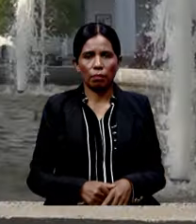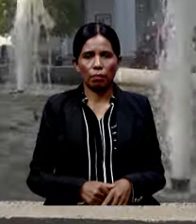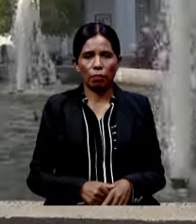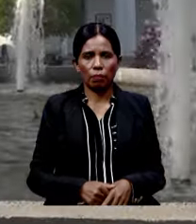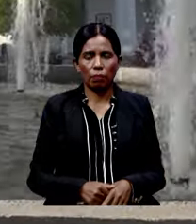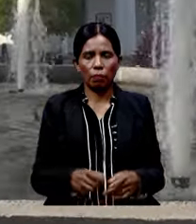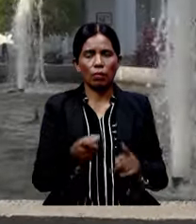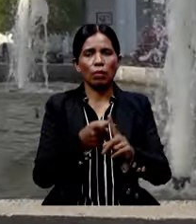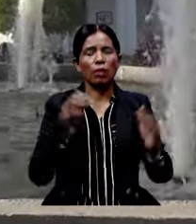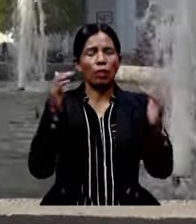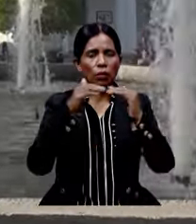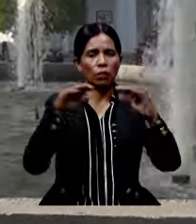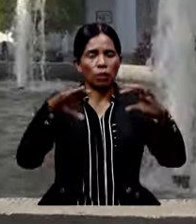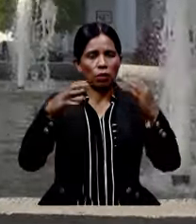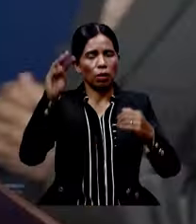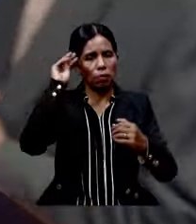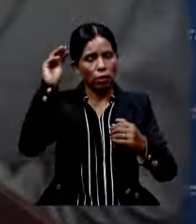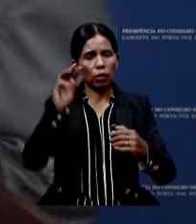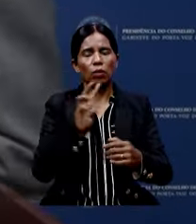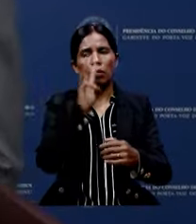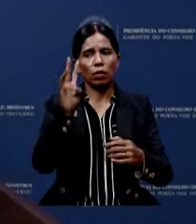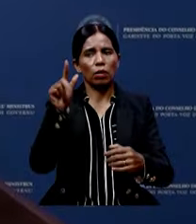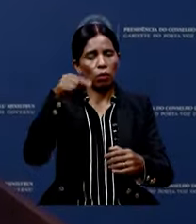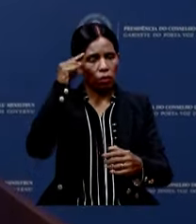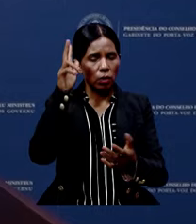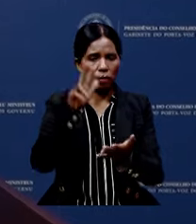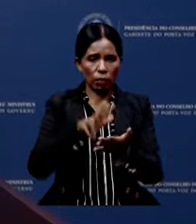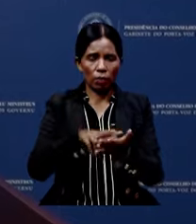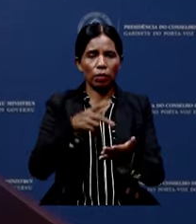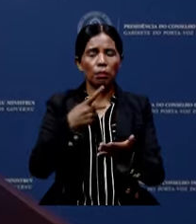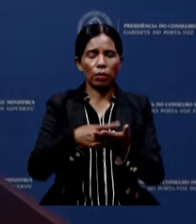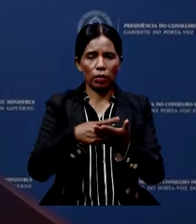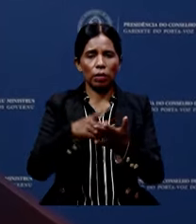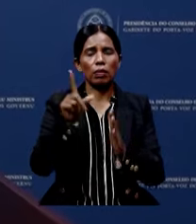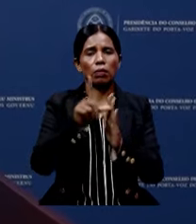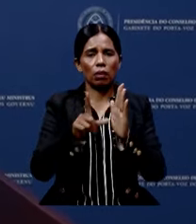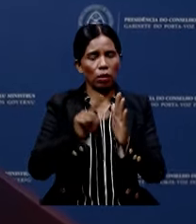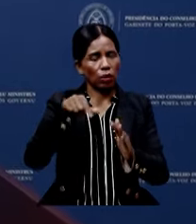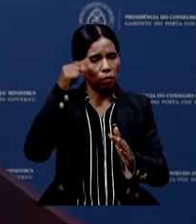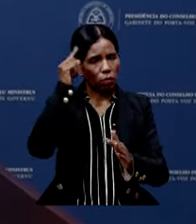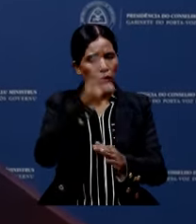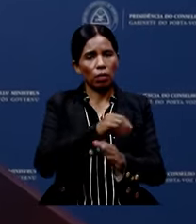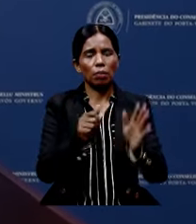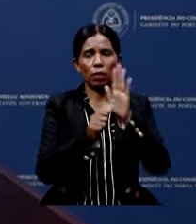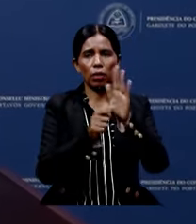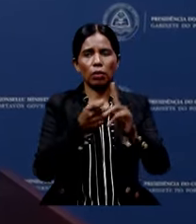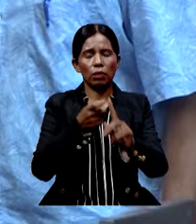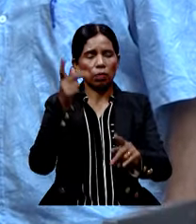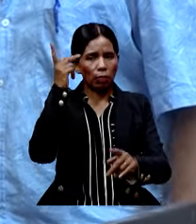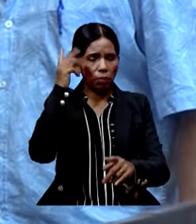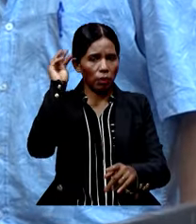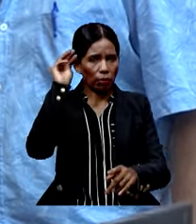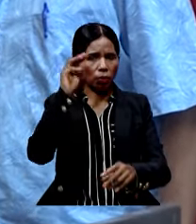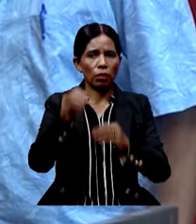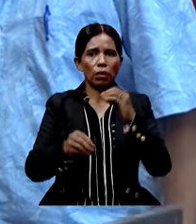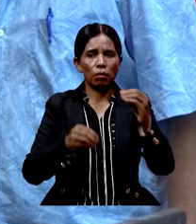No Rússia reunião Conselho Ministro quarta, né? Governo aprova projeto resolução governo. Nebe apresenta Rússia primeiro ministro com